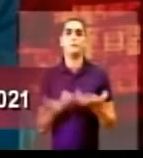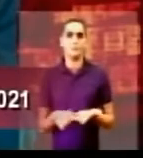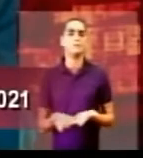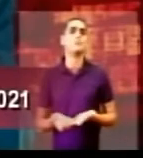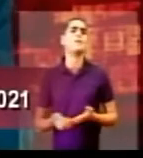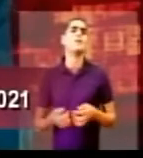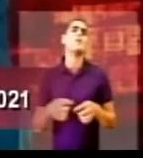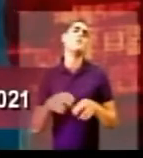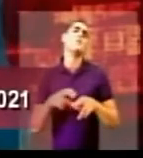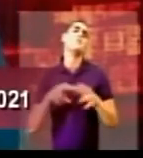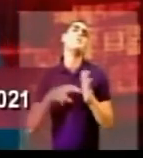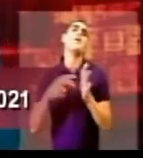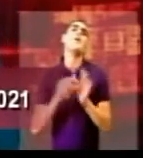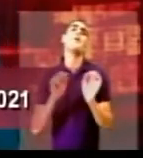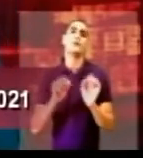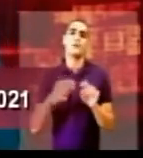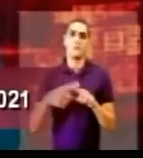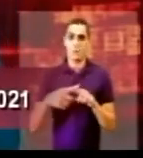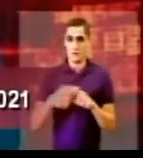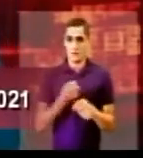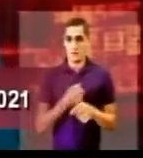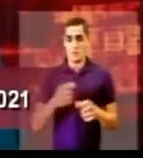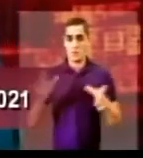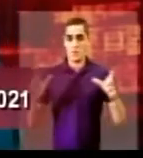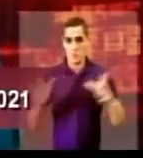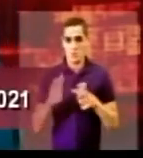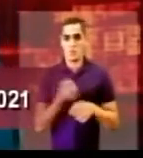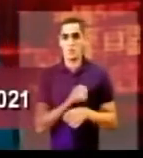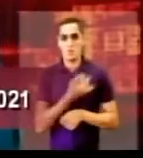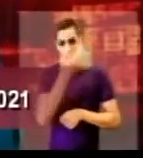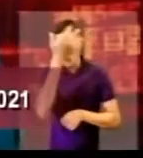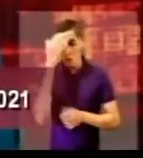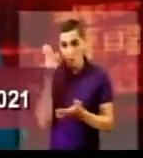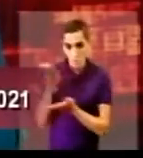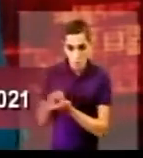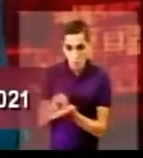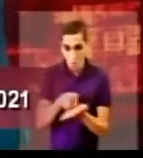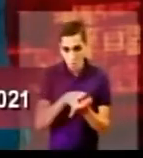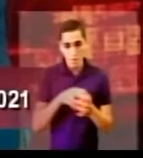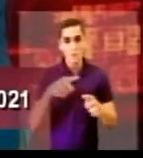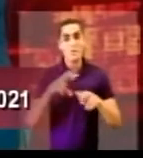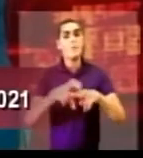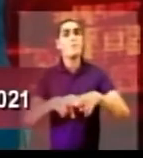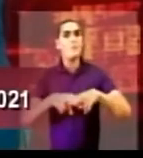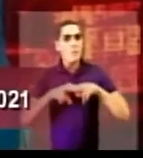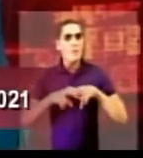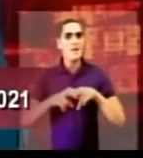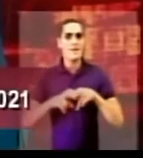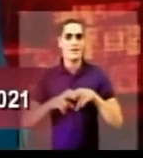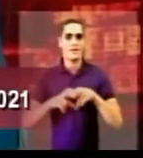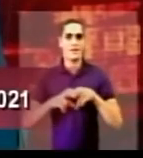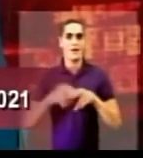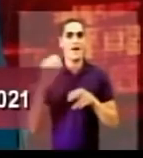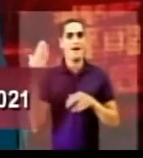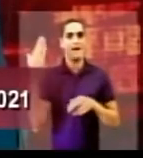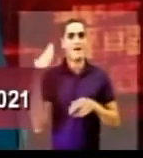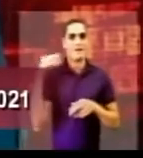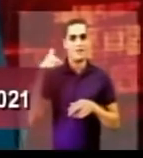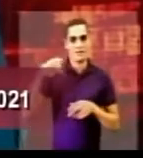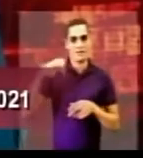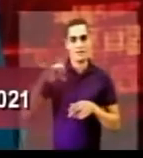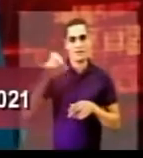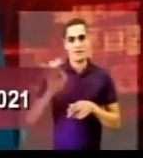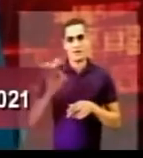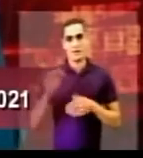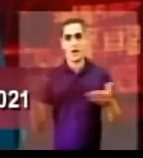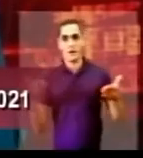de internações por dia. Então, junto as duas coisas, por isso que ela caiu de 75 e veio para 59,